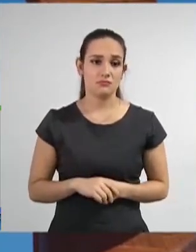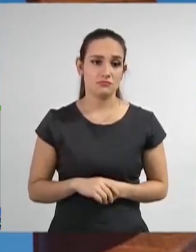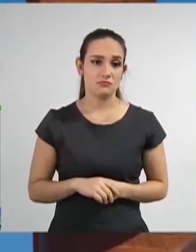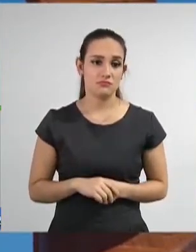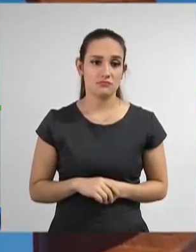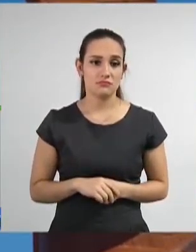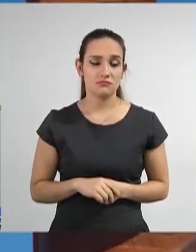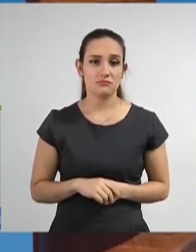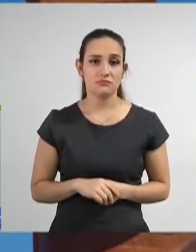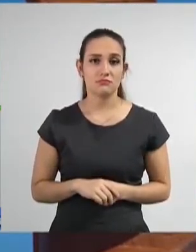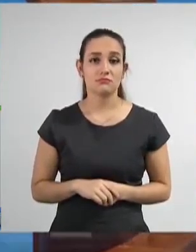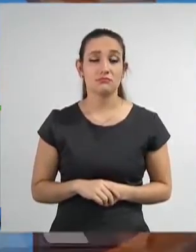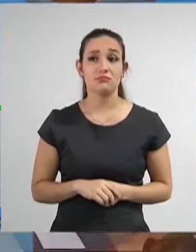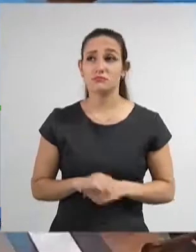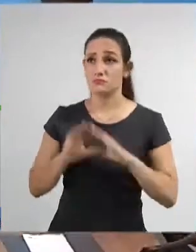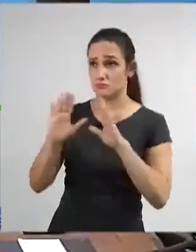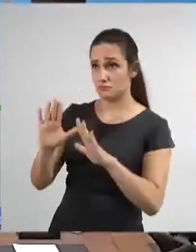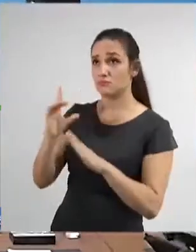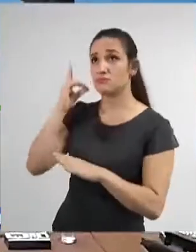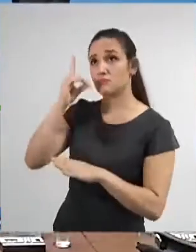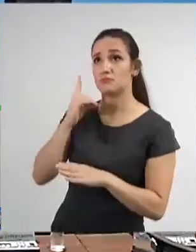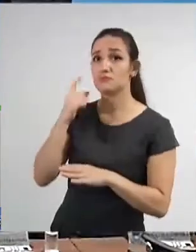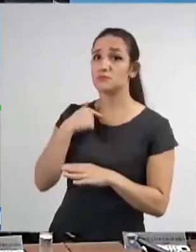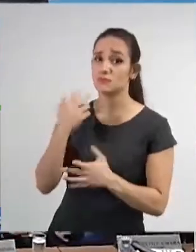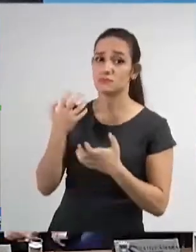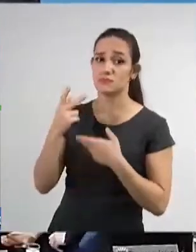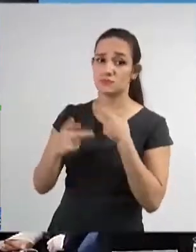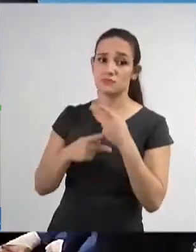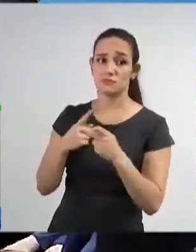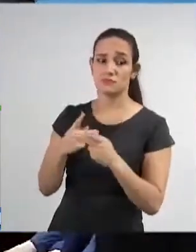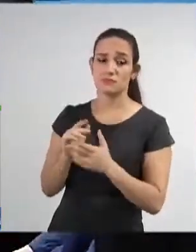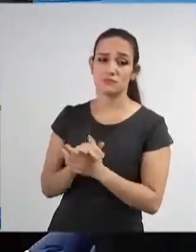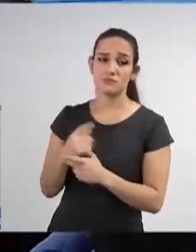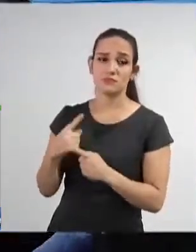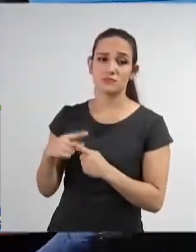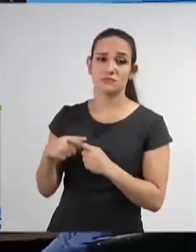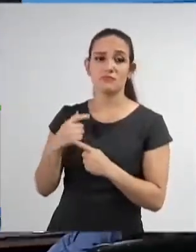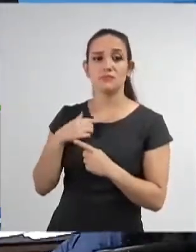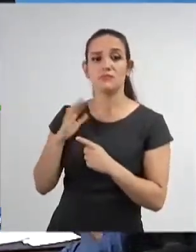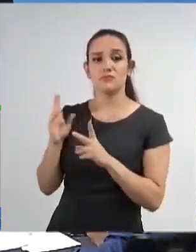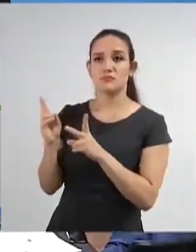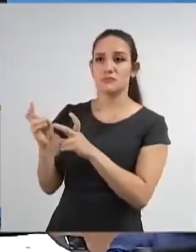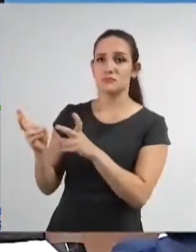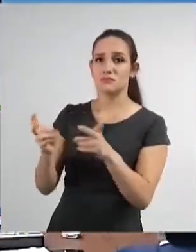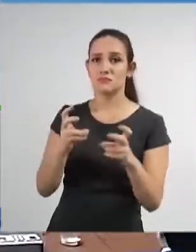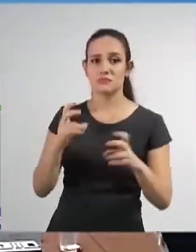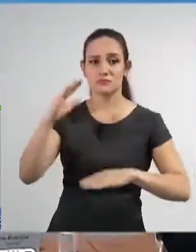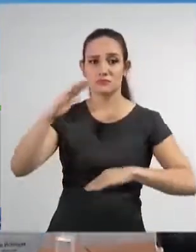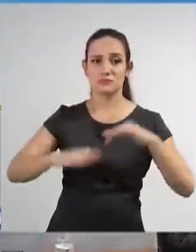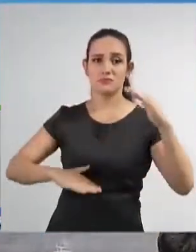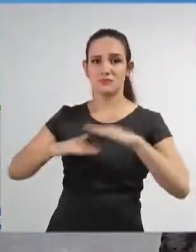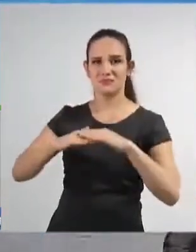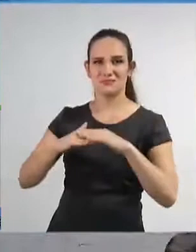deputado. Deputado, só para trazer mais um dado, até porque a gente tem visto muito na imprensa,